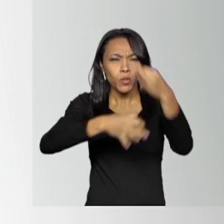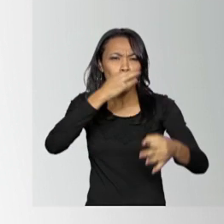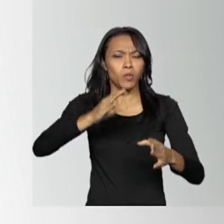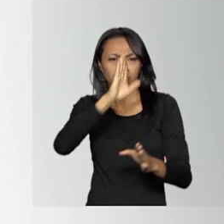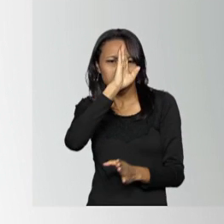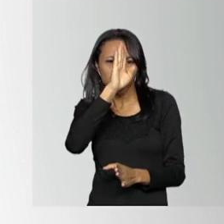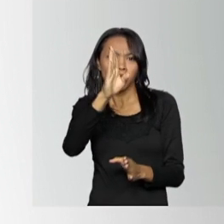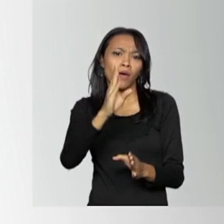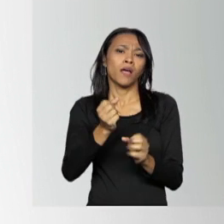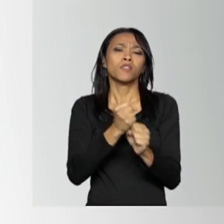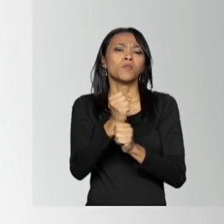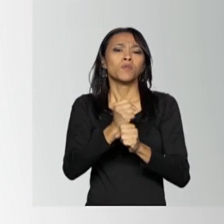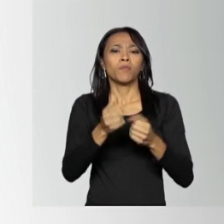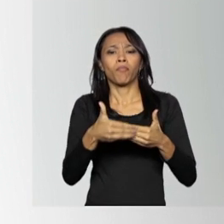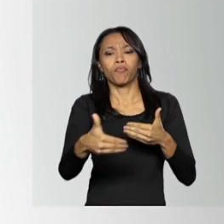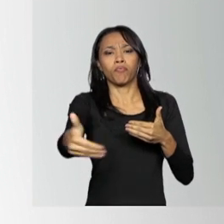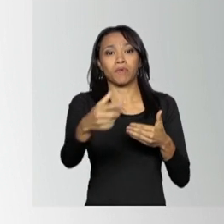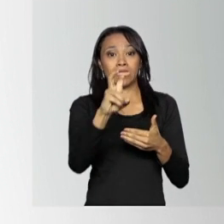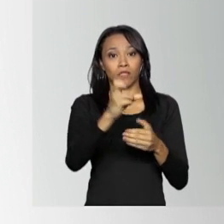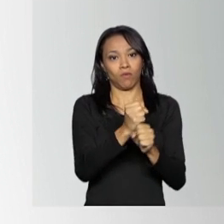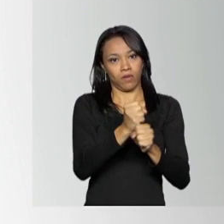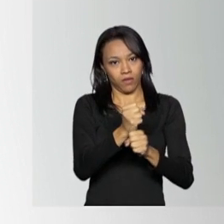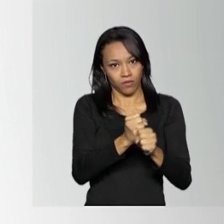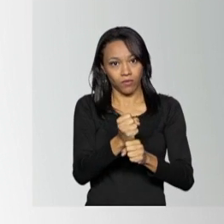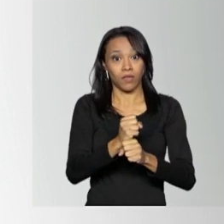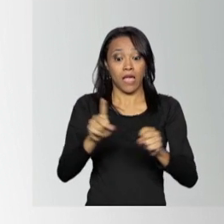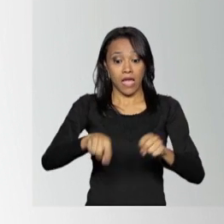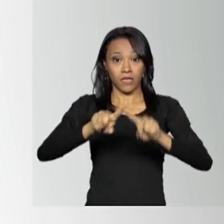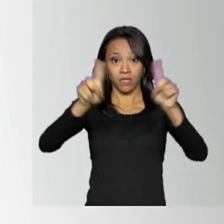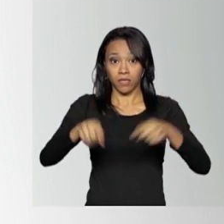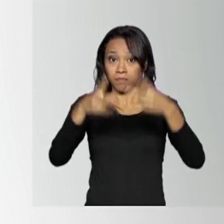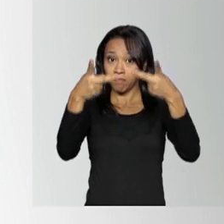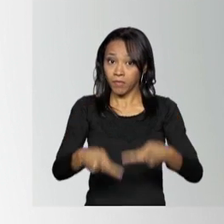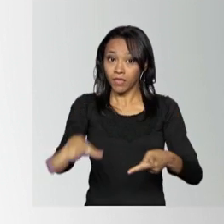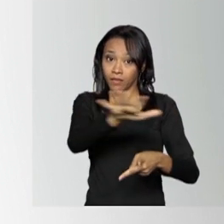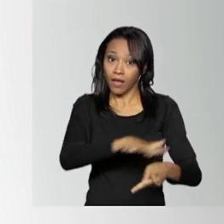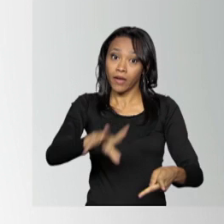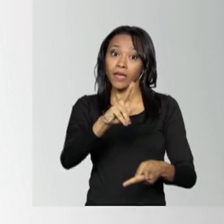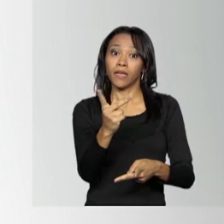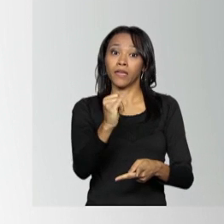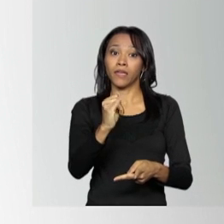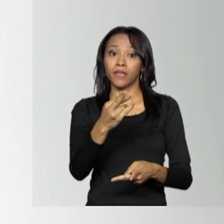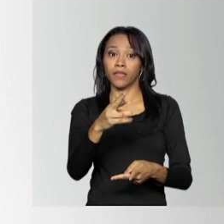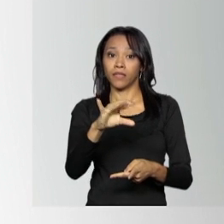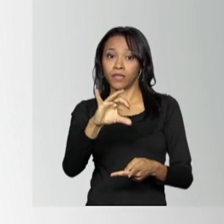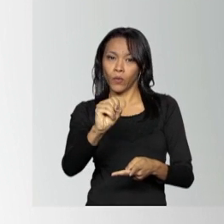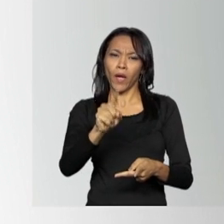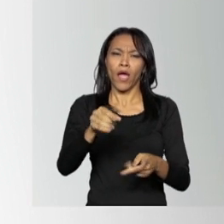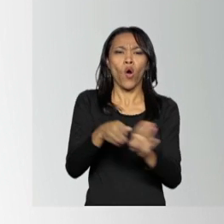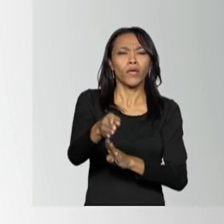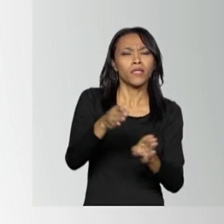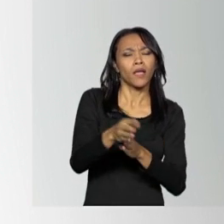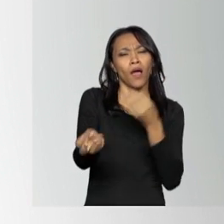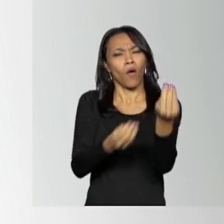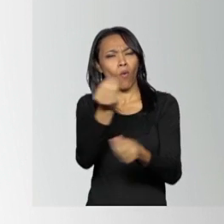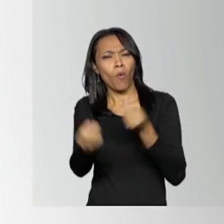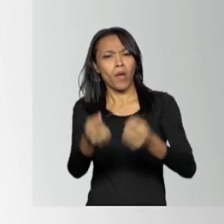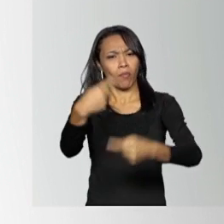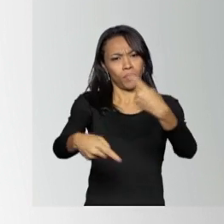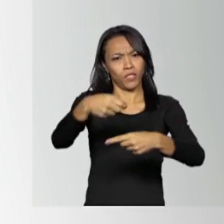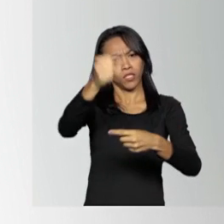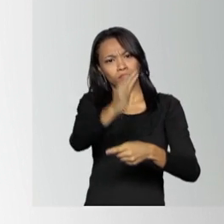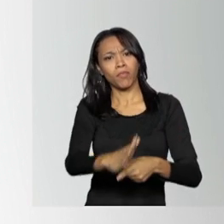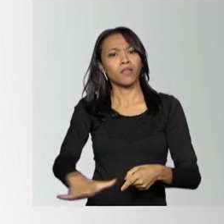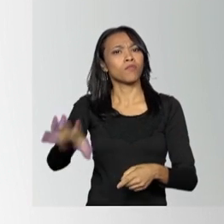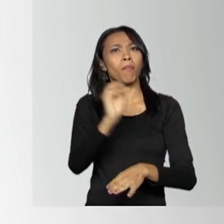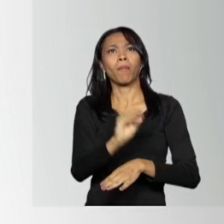prioridades dos próximos 5 anos. O Plano Nacional de Recursos Hídricos visa orientar a implementação da política nacional e